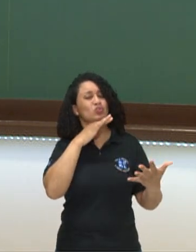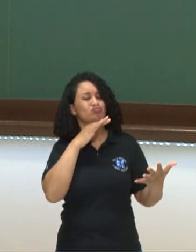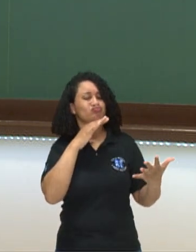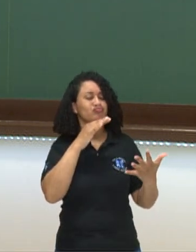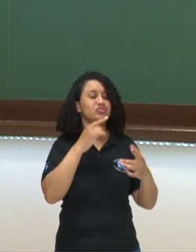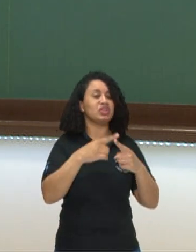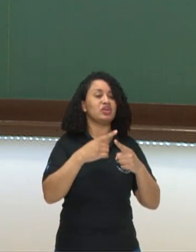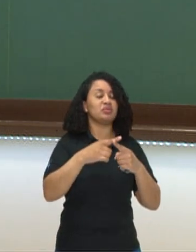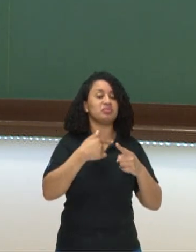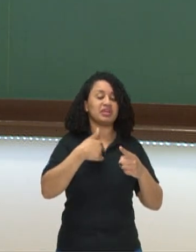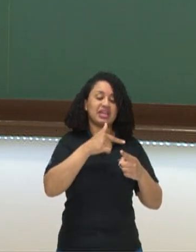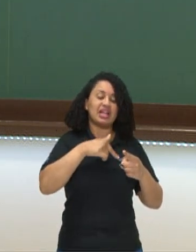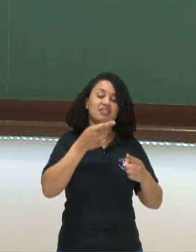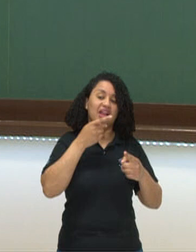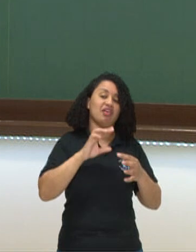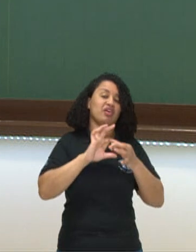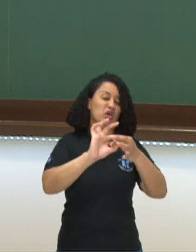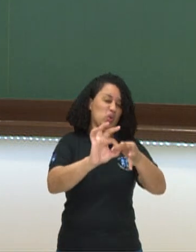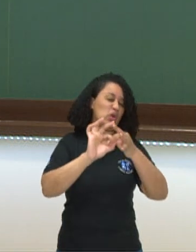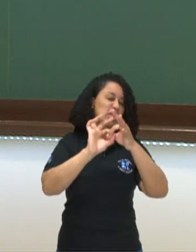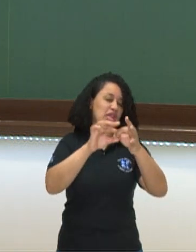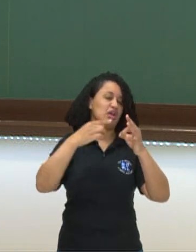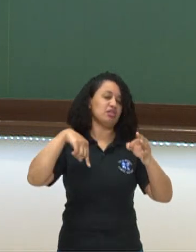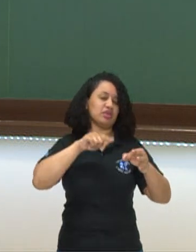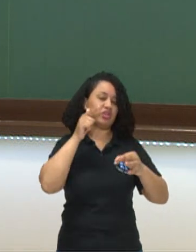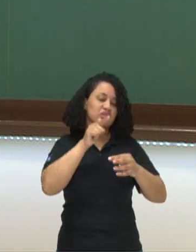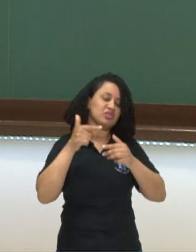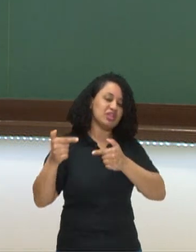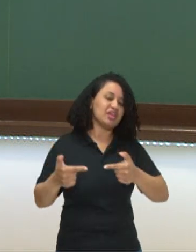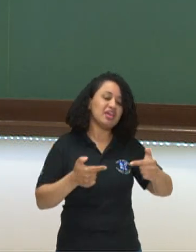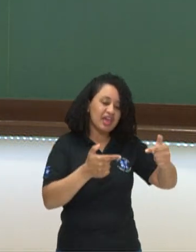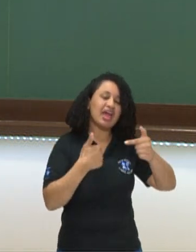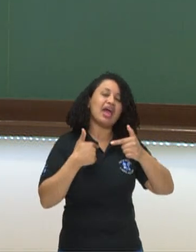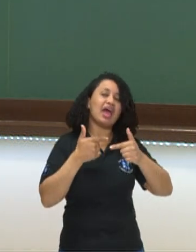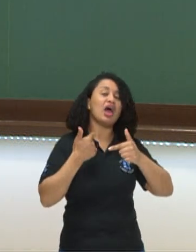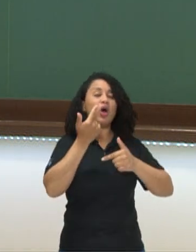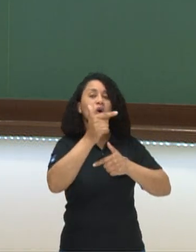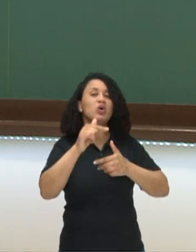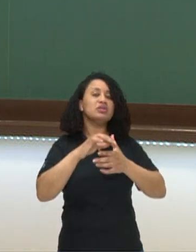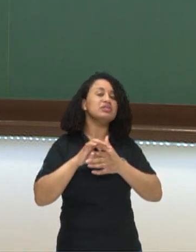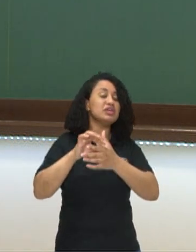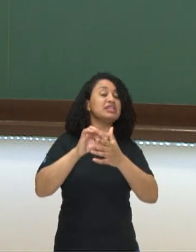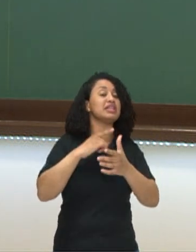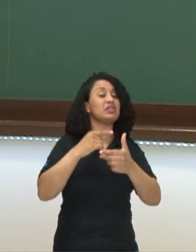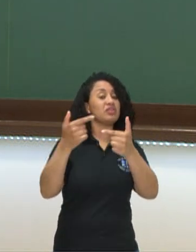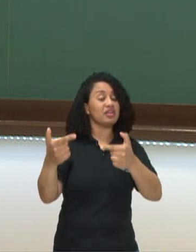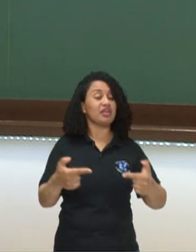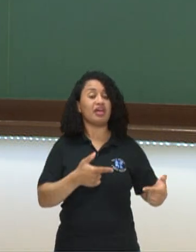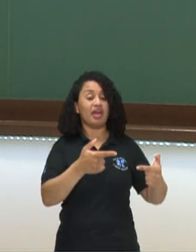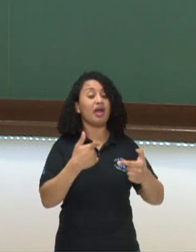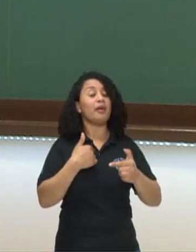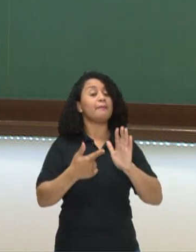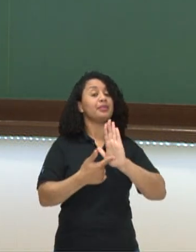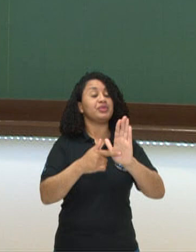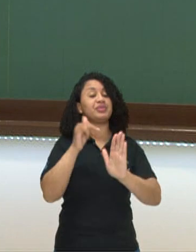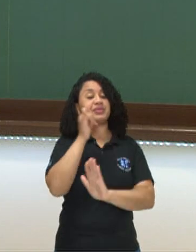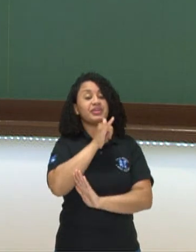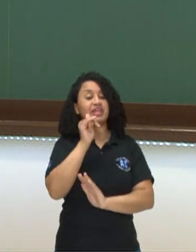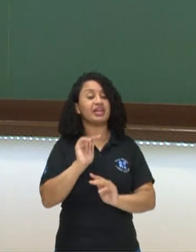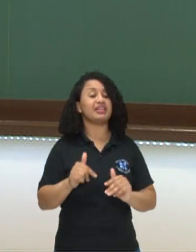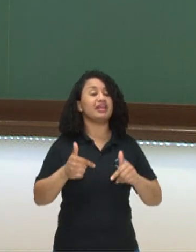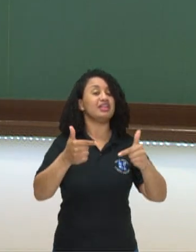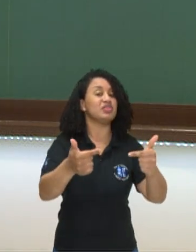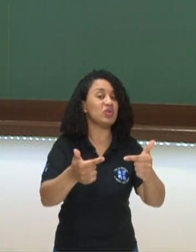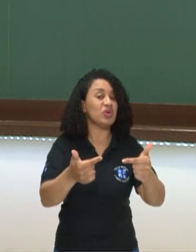do fascismo pregava a união para fazer guerra, a dominação frente aos outros com guerra, mostrou que a Itália entrou na guerra sem